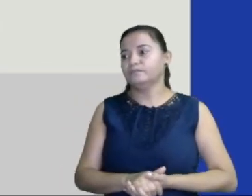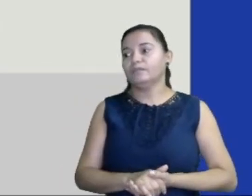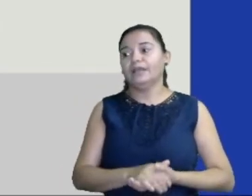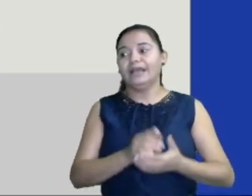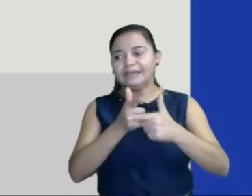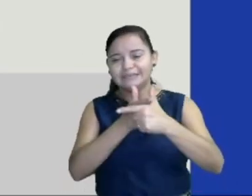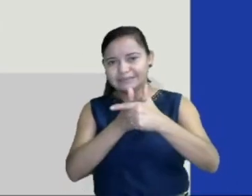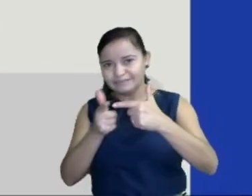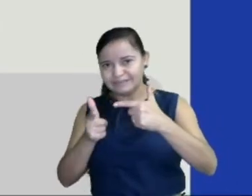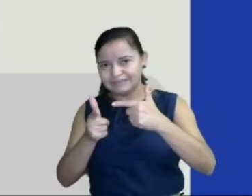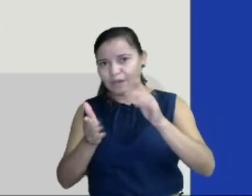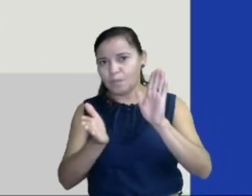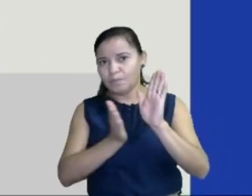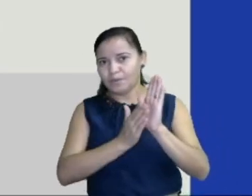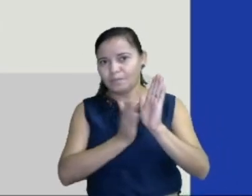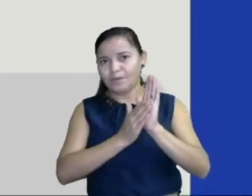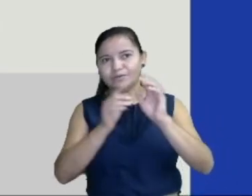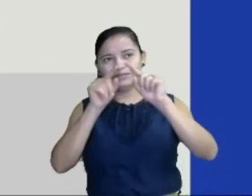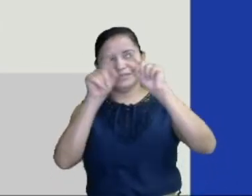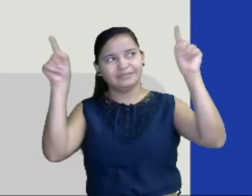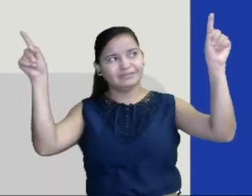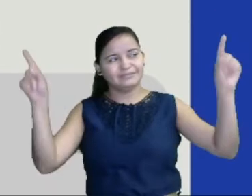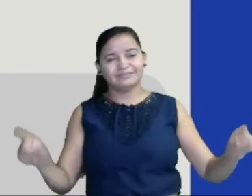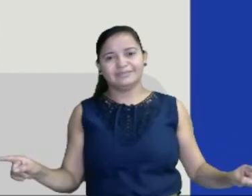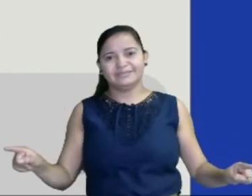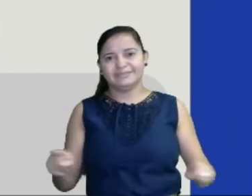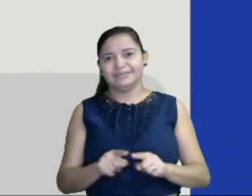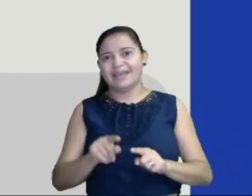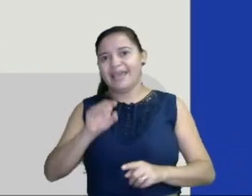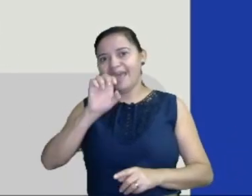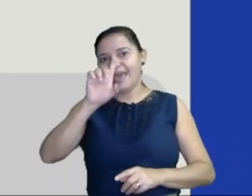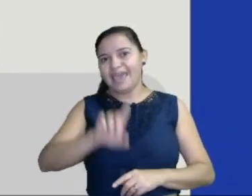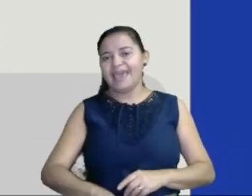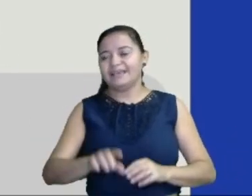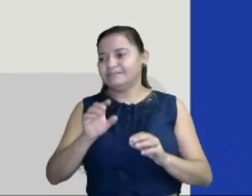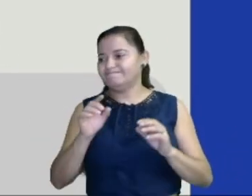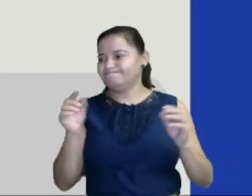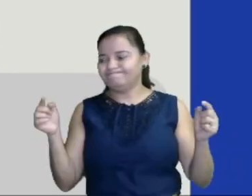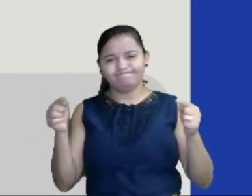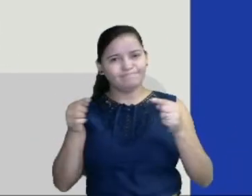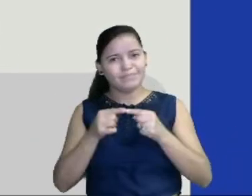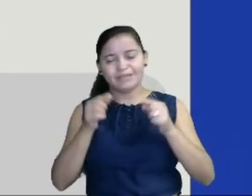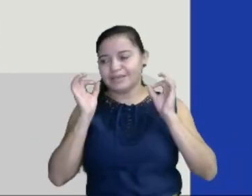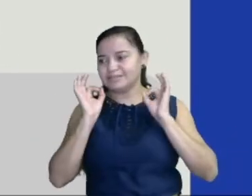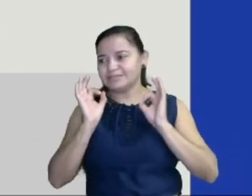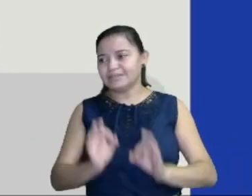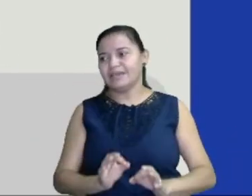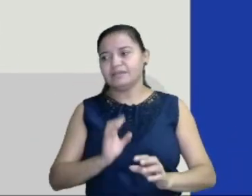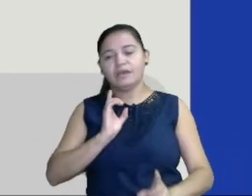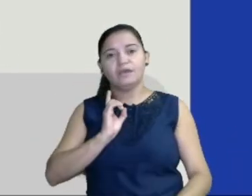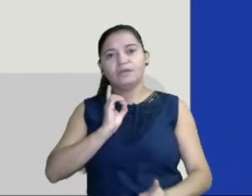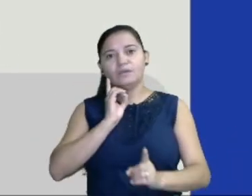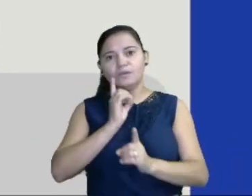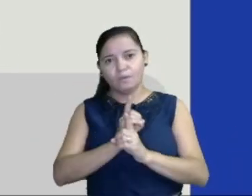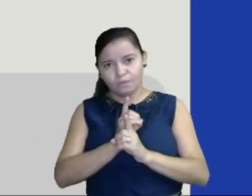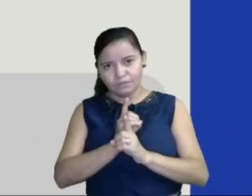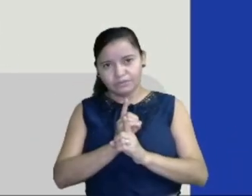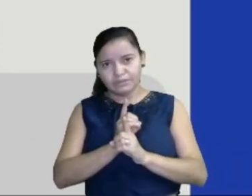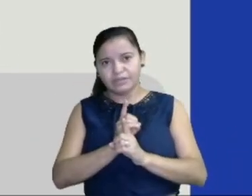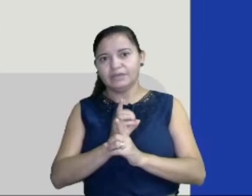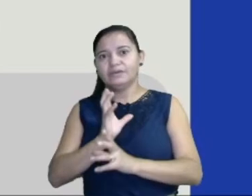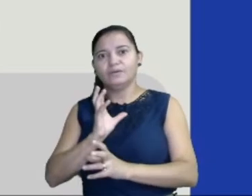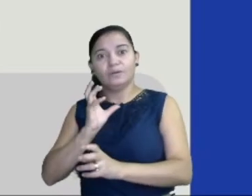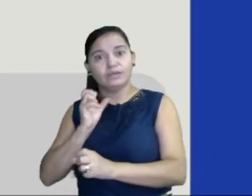quadro abaixo o som exatas Olha lá na nossa resposta né encontra o resultado de cada operação